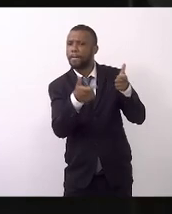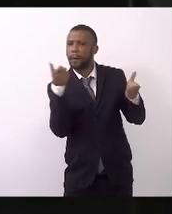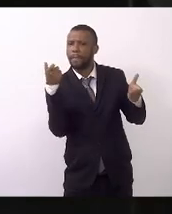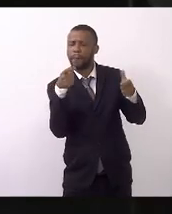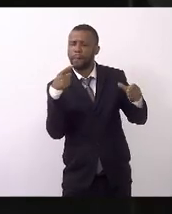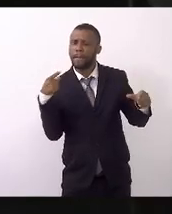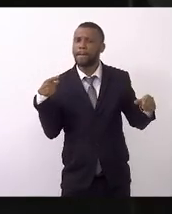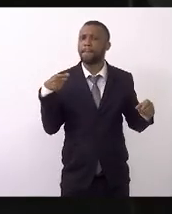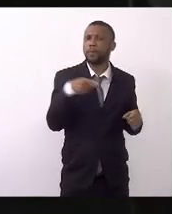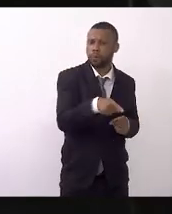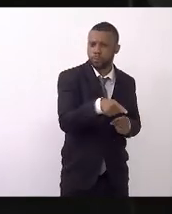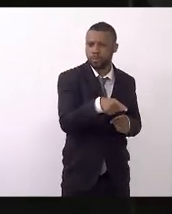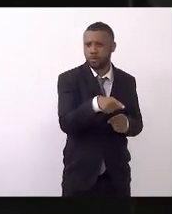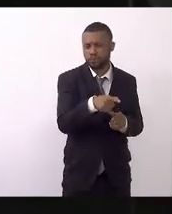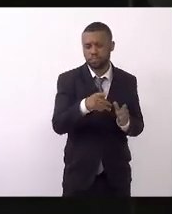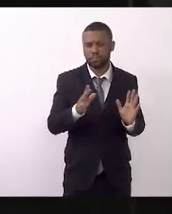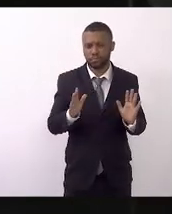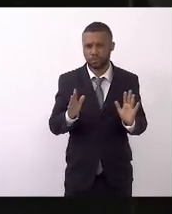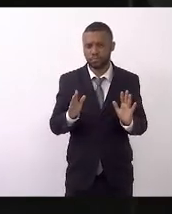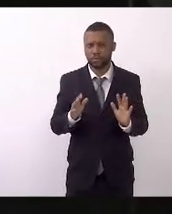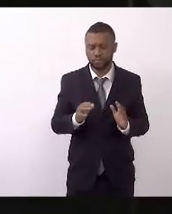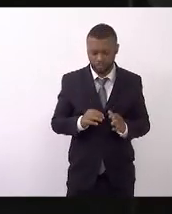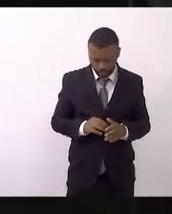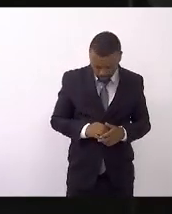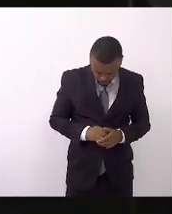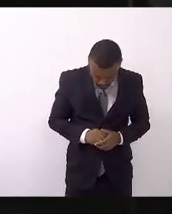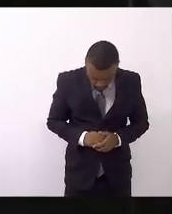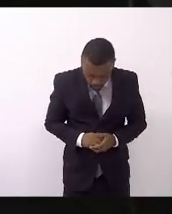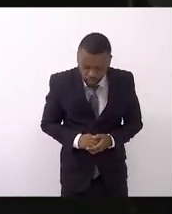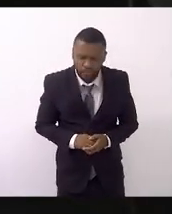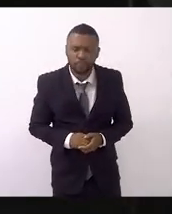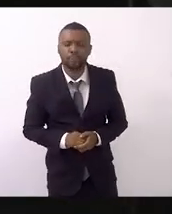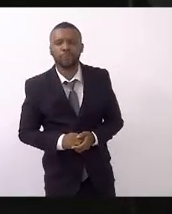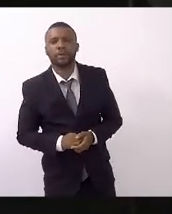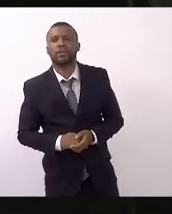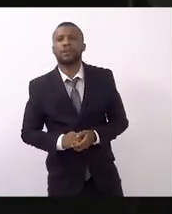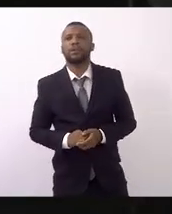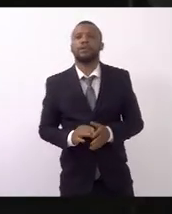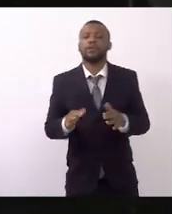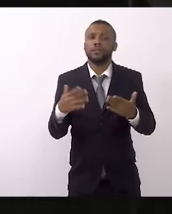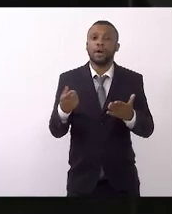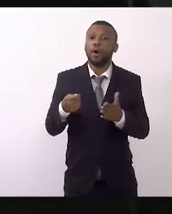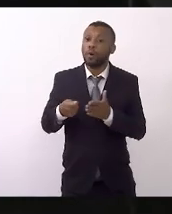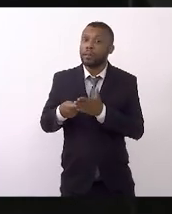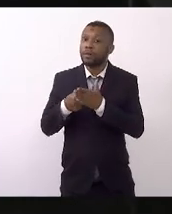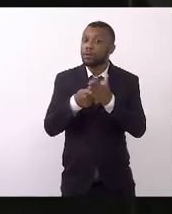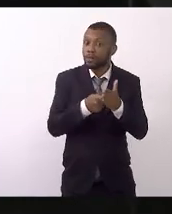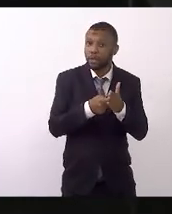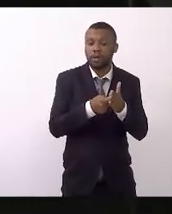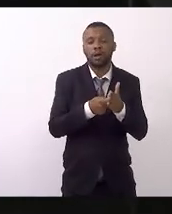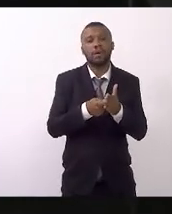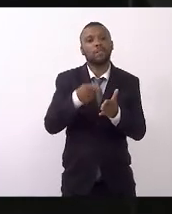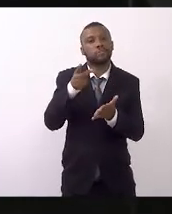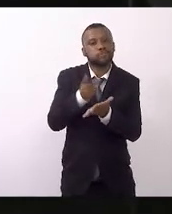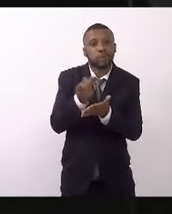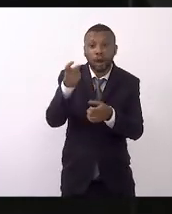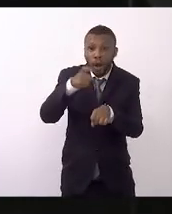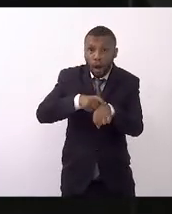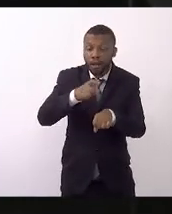de atiro, armas de fogo. E aí, o denunciante, na mesma hora,